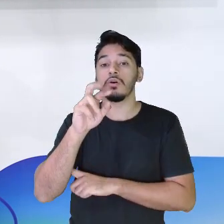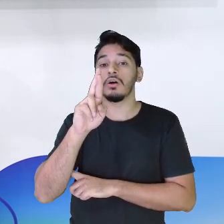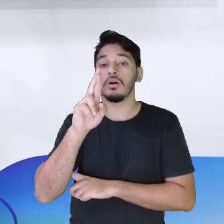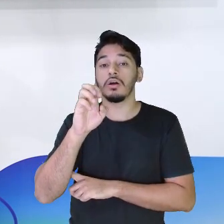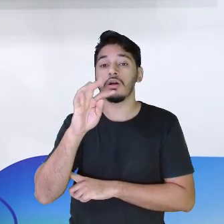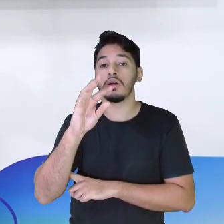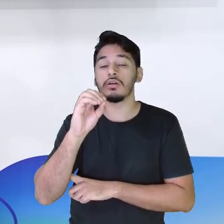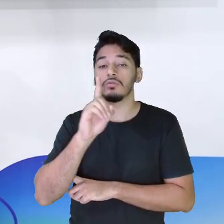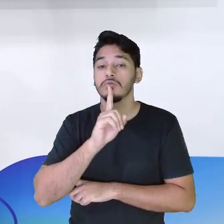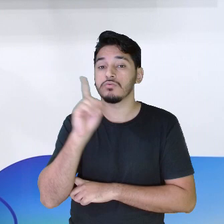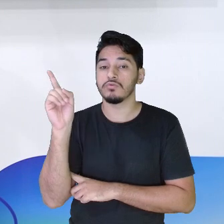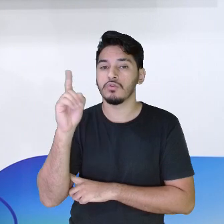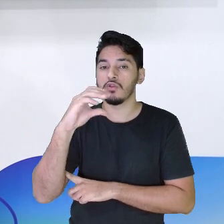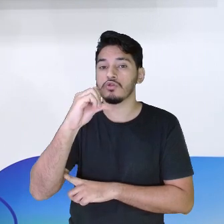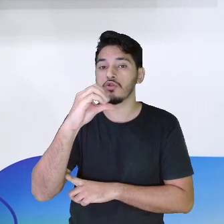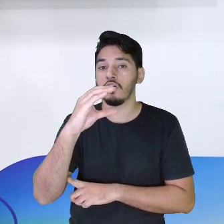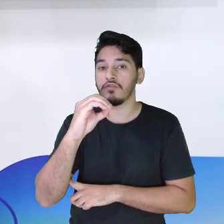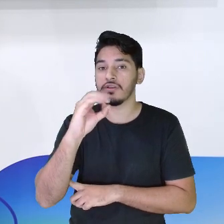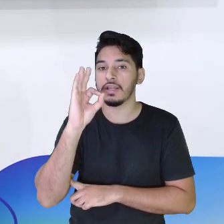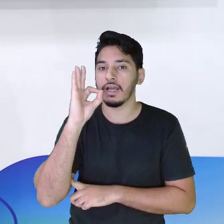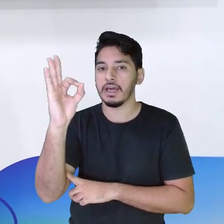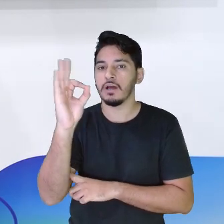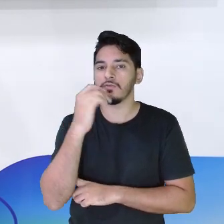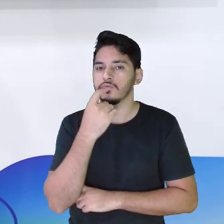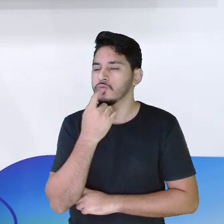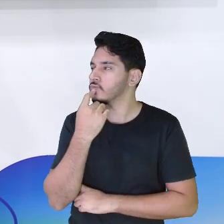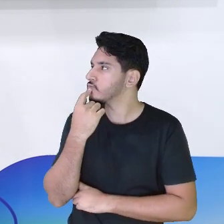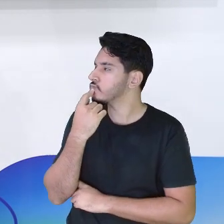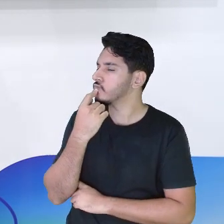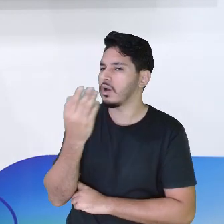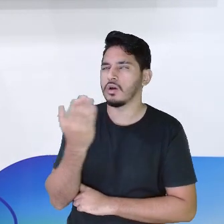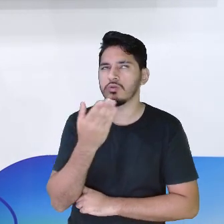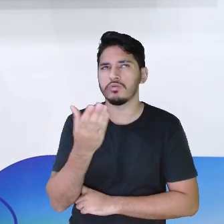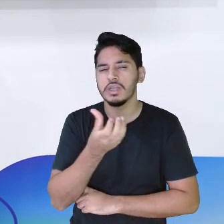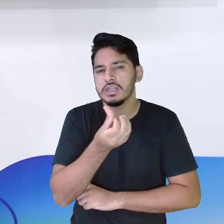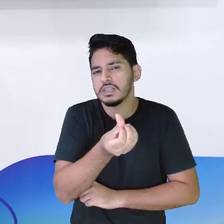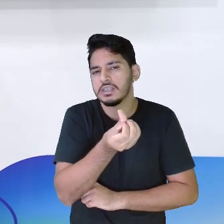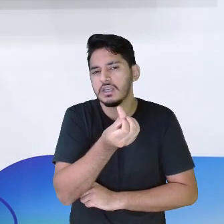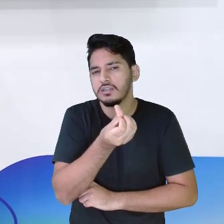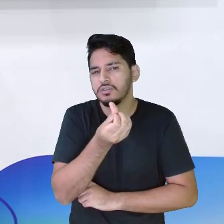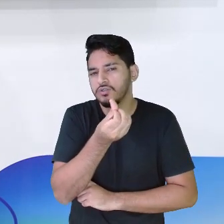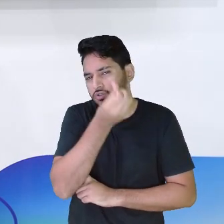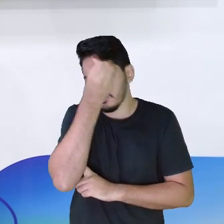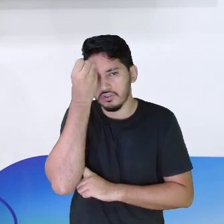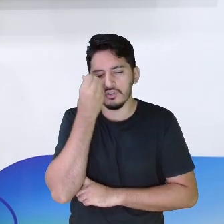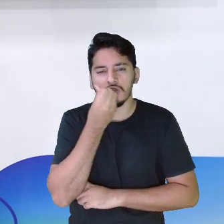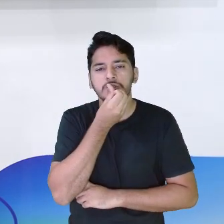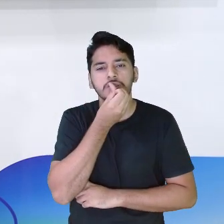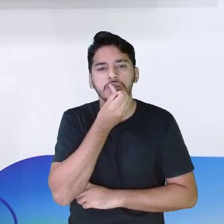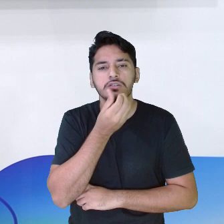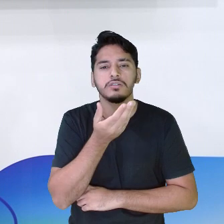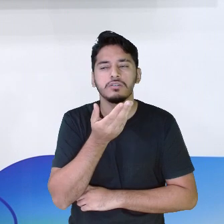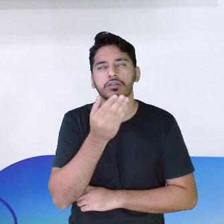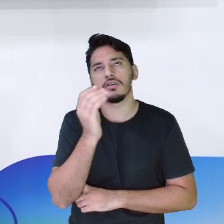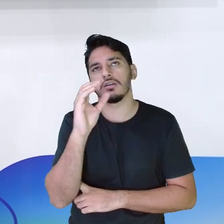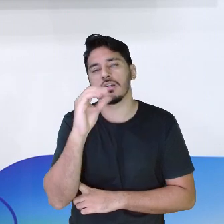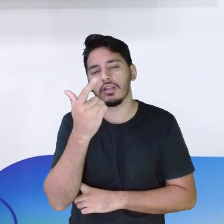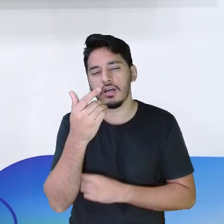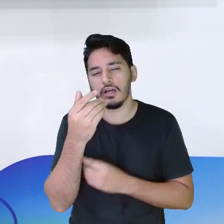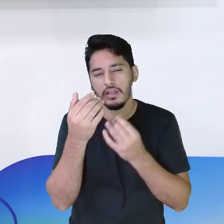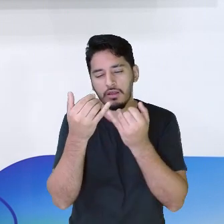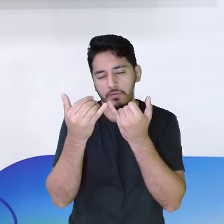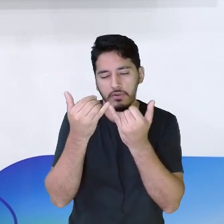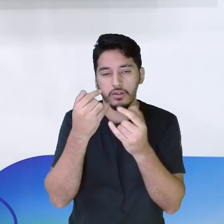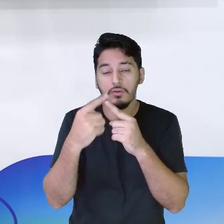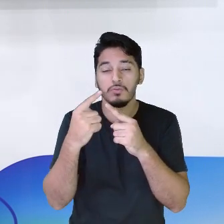90 graus. Mas se eu tiver às 6 horas, claro que isso é aproximado, né? Porque você sabe que